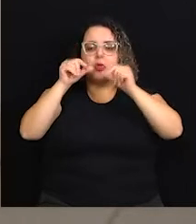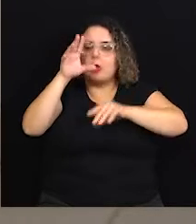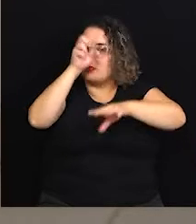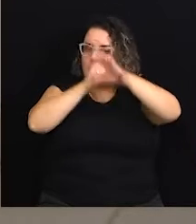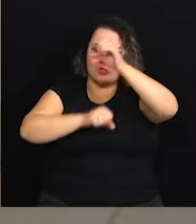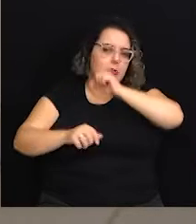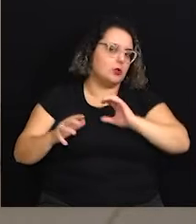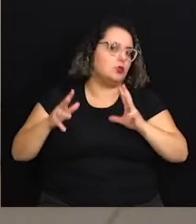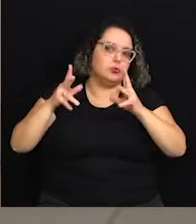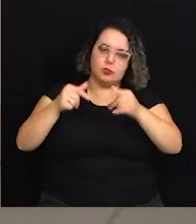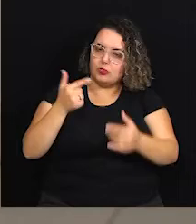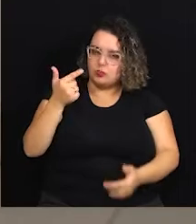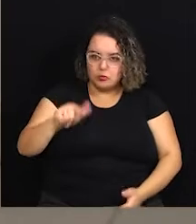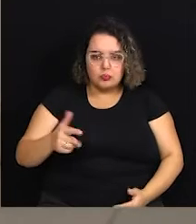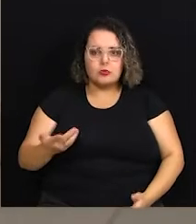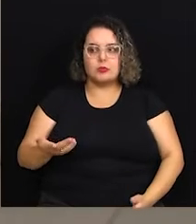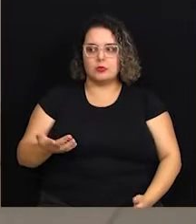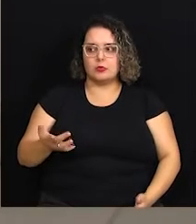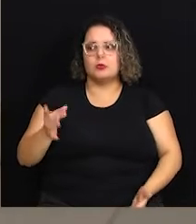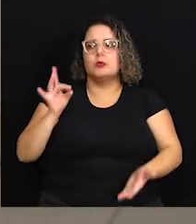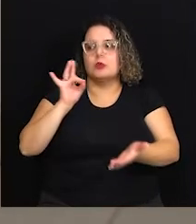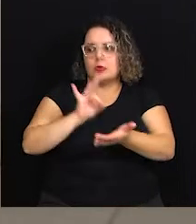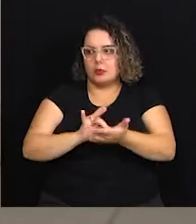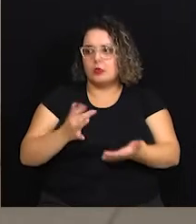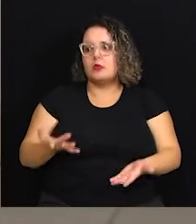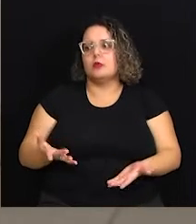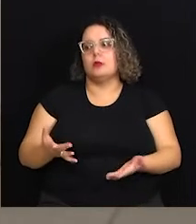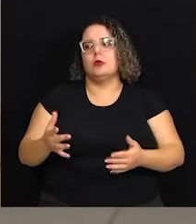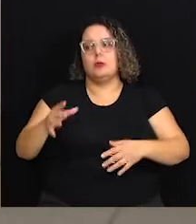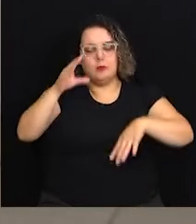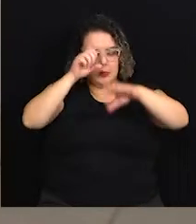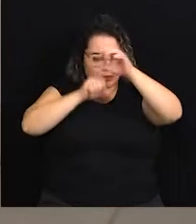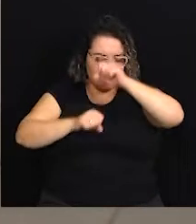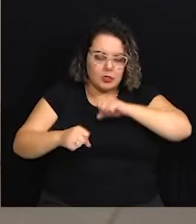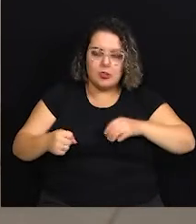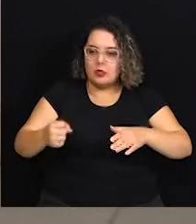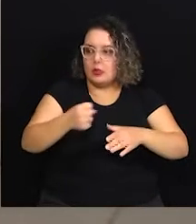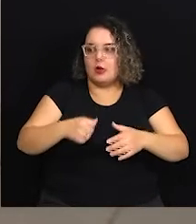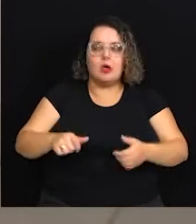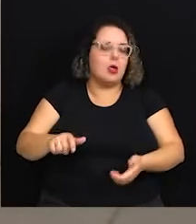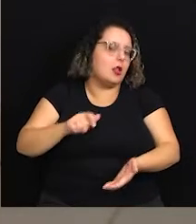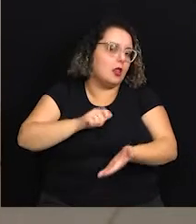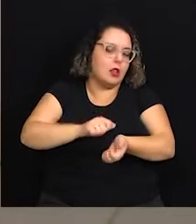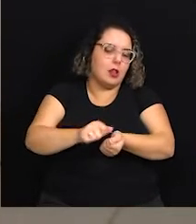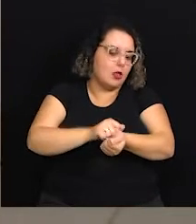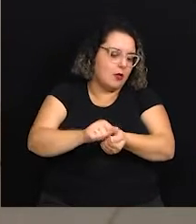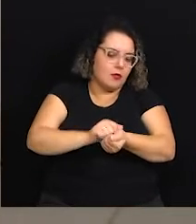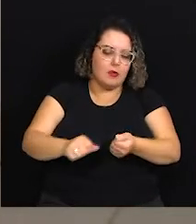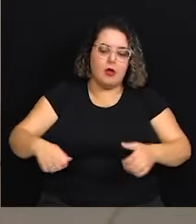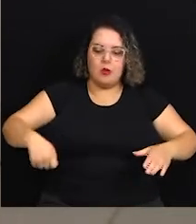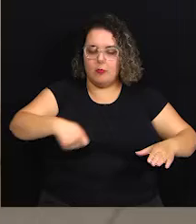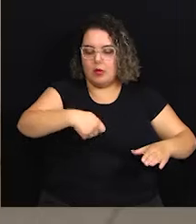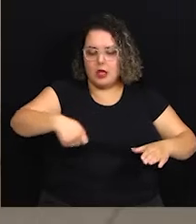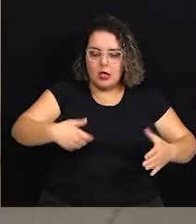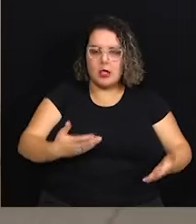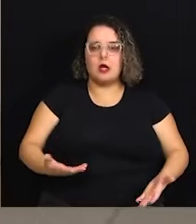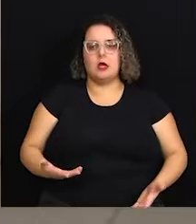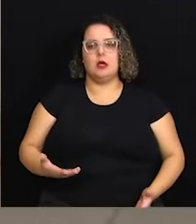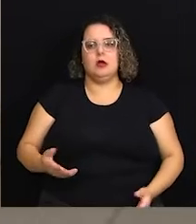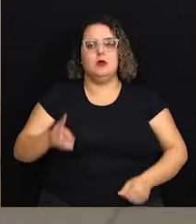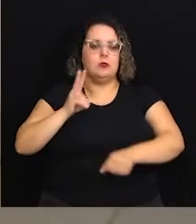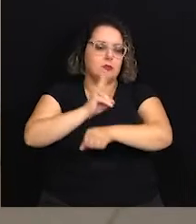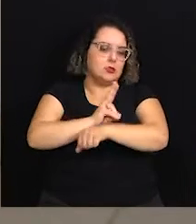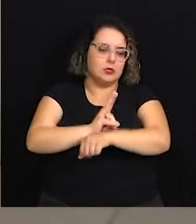aprender tudo. E realmente, eu aprendi a cozinhar, lavar, passar, cuidar de casa, cuidar de